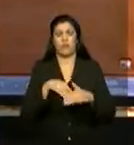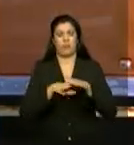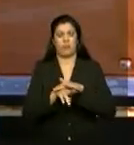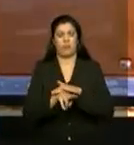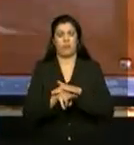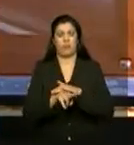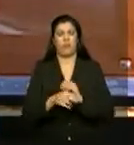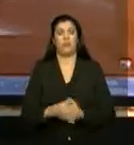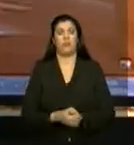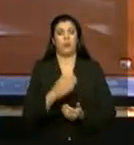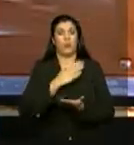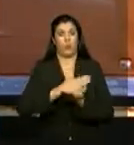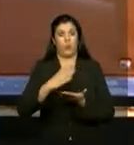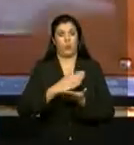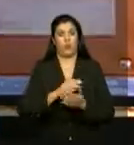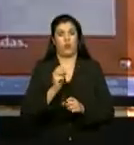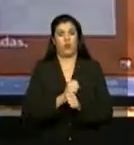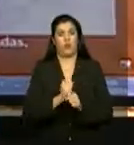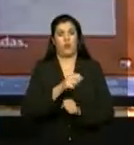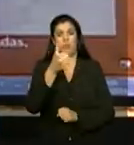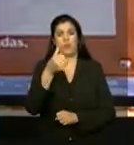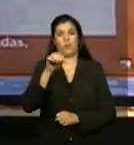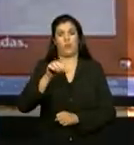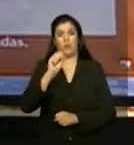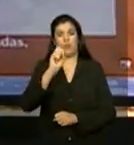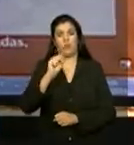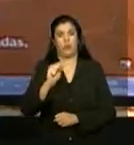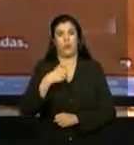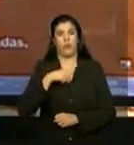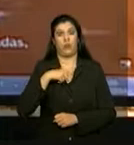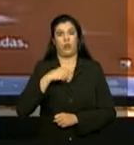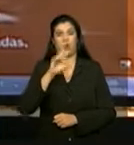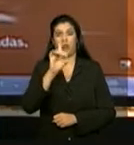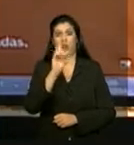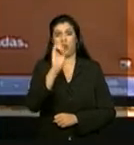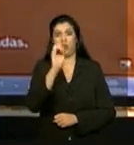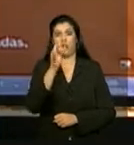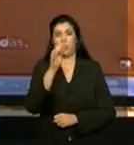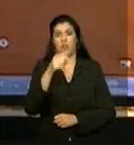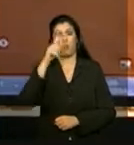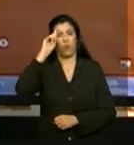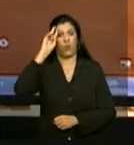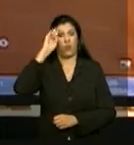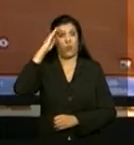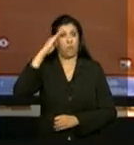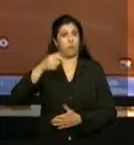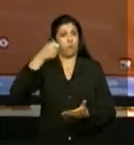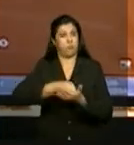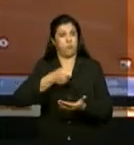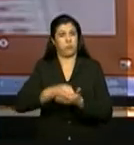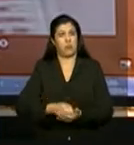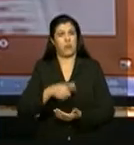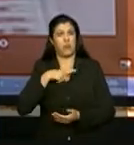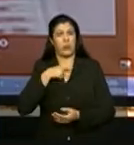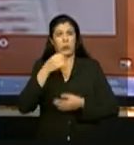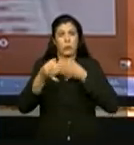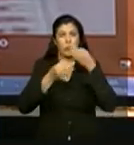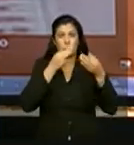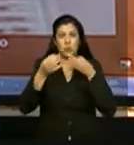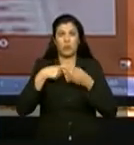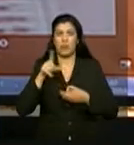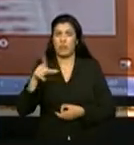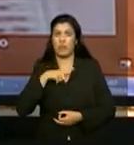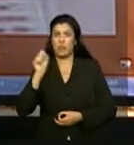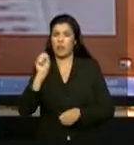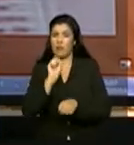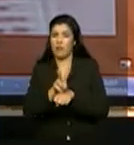no começo dos anos 80 quando as ditaduras do mundo começam a ser esmiuçadas surgem suspeitas de que jango teria sido